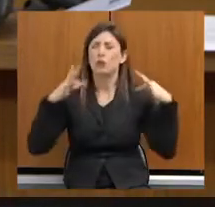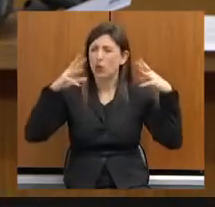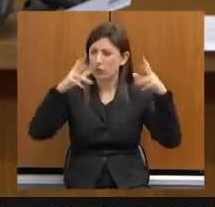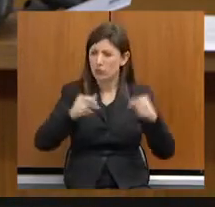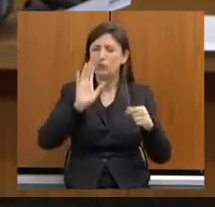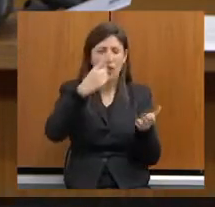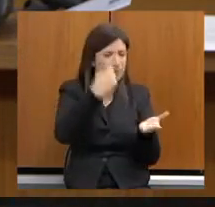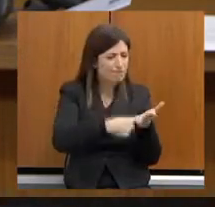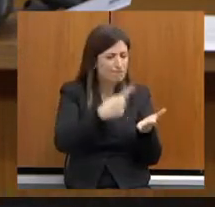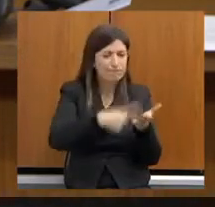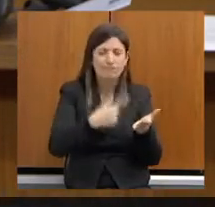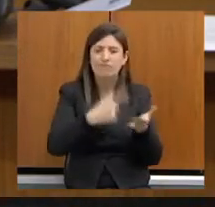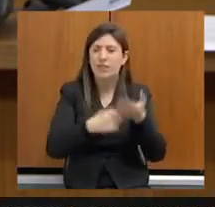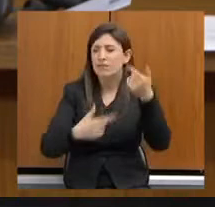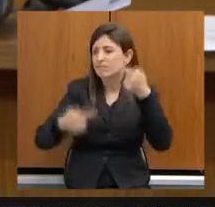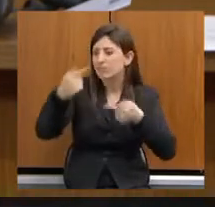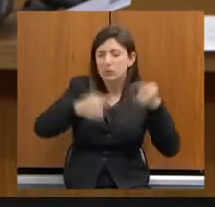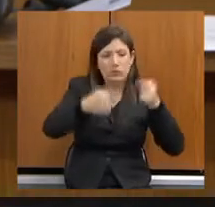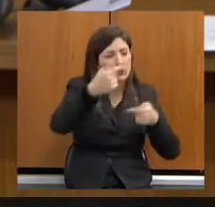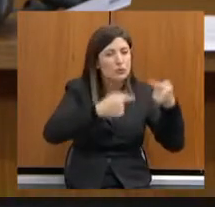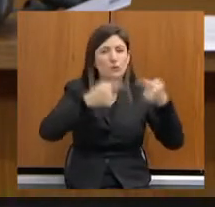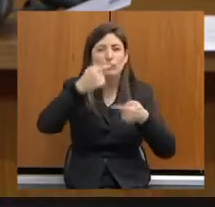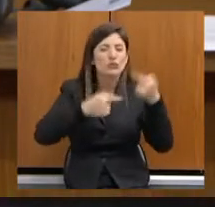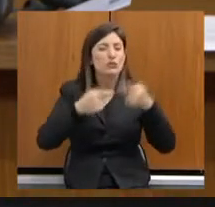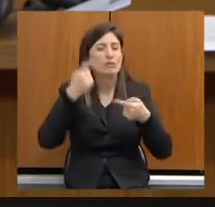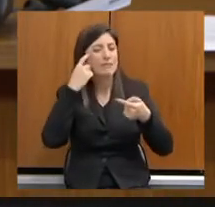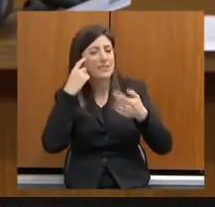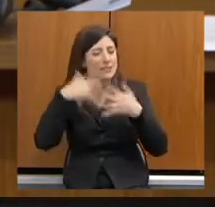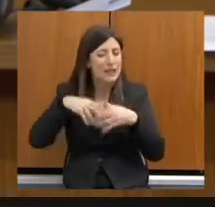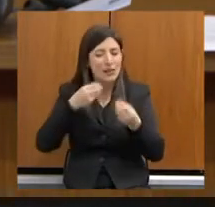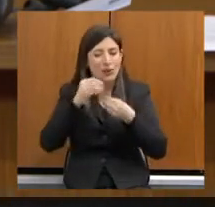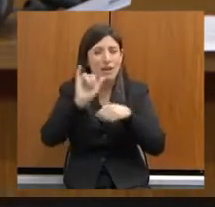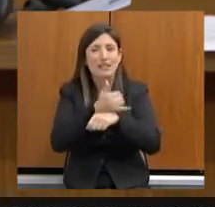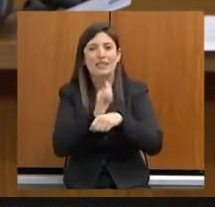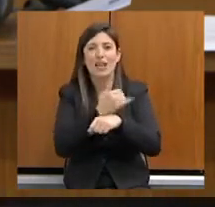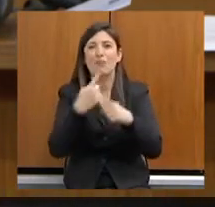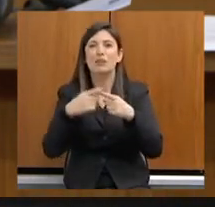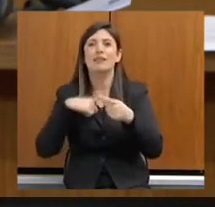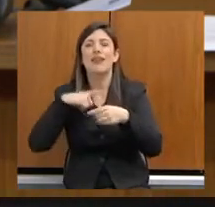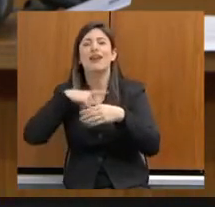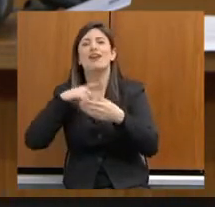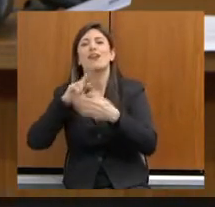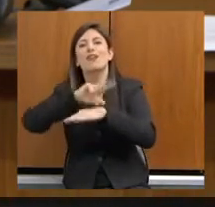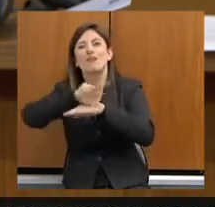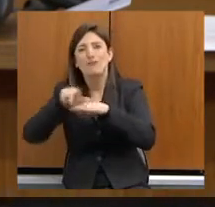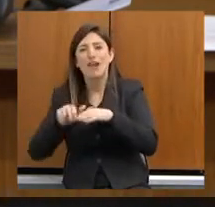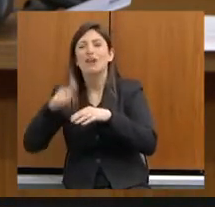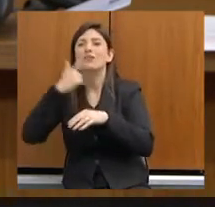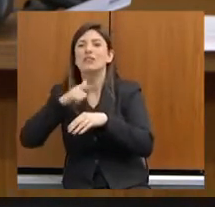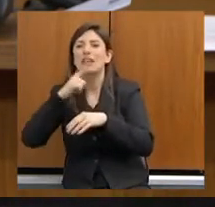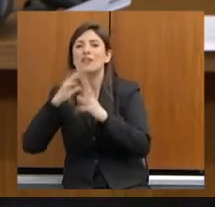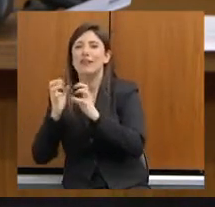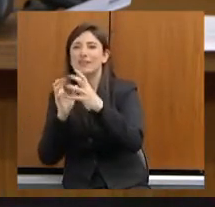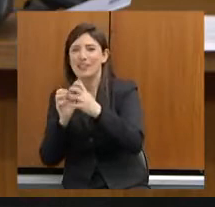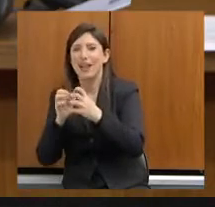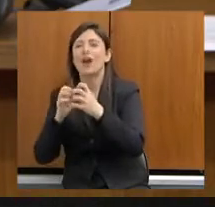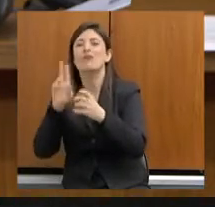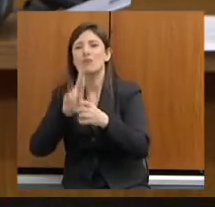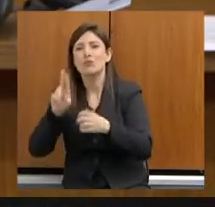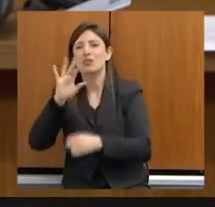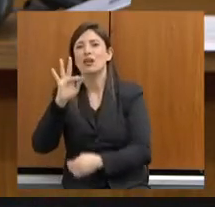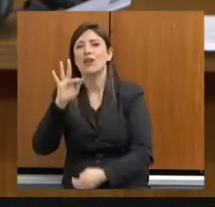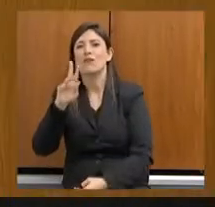para discutir e traçar uma estratégia de 100 Queijos artesanais que leva um fungos em seu motor ação que este